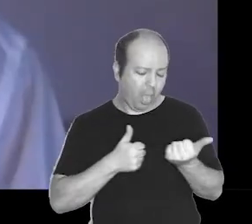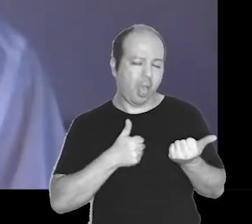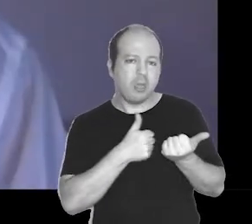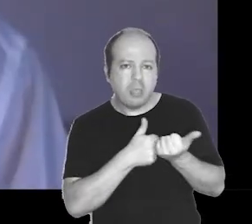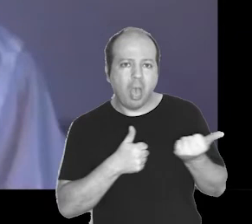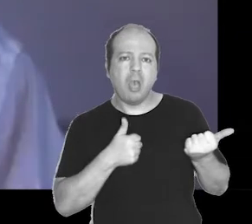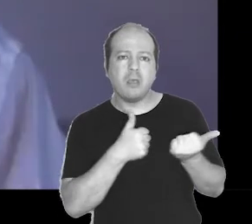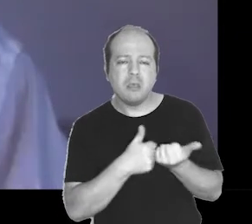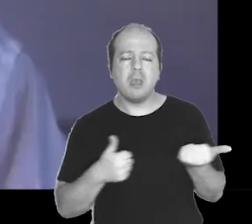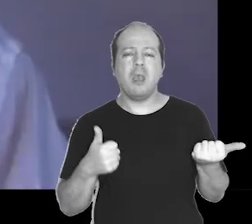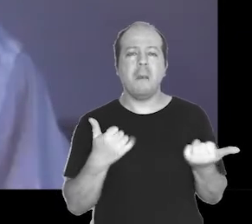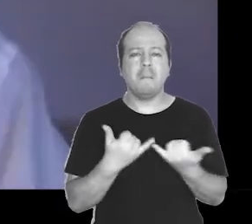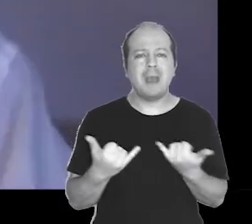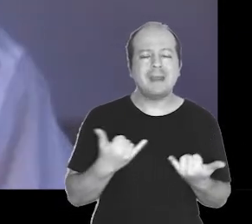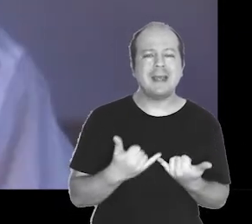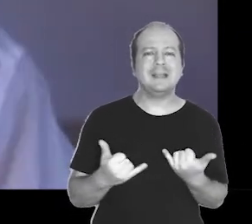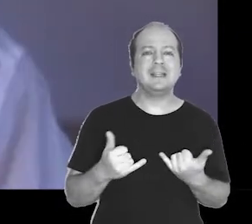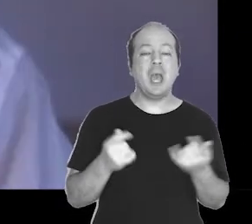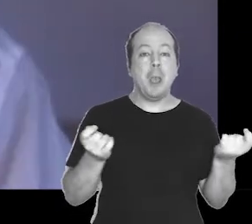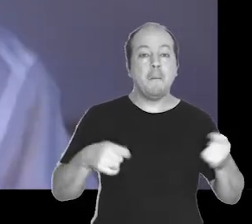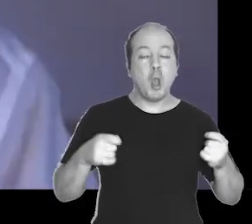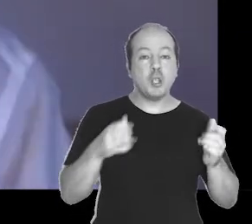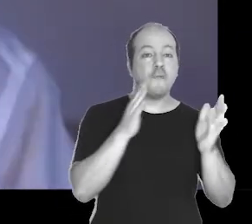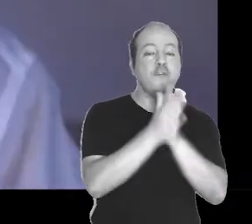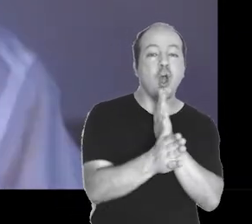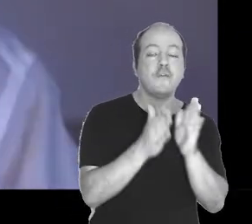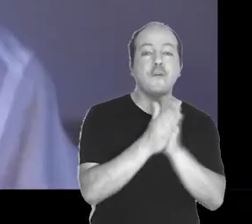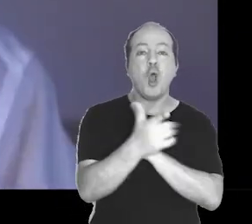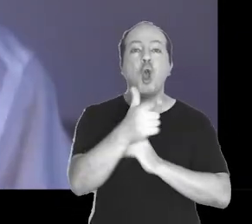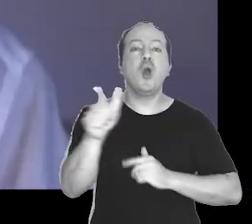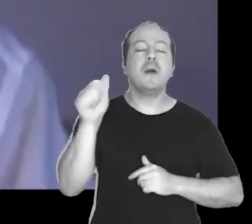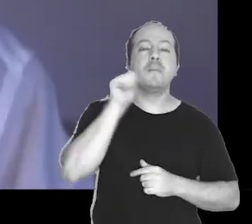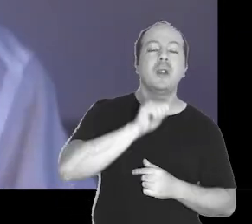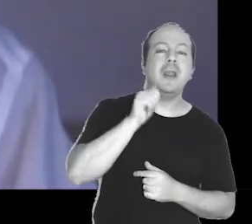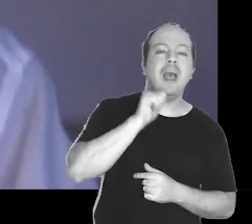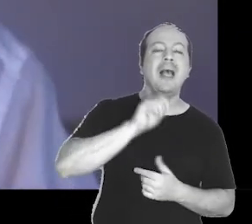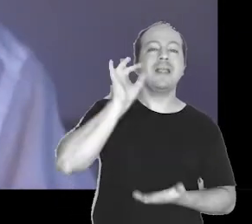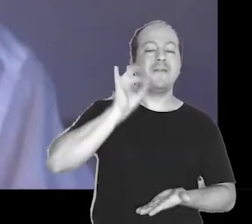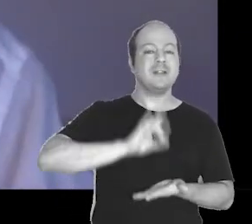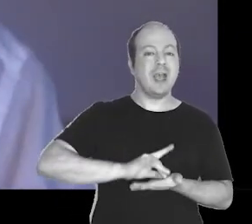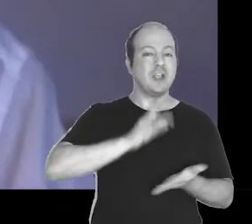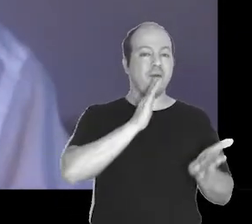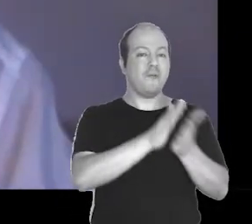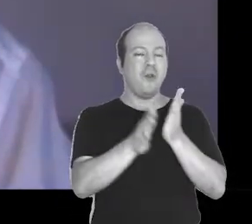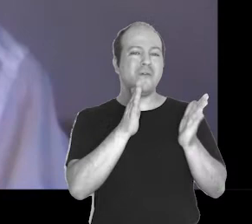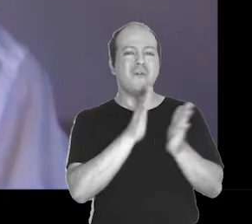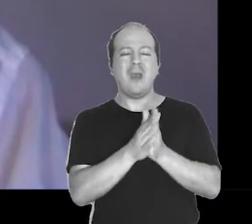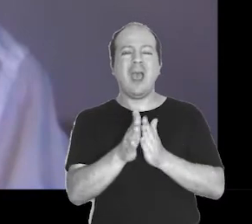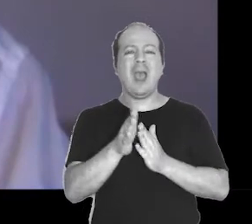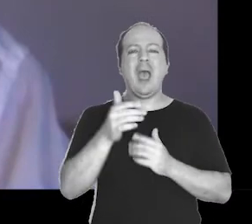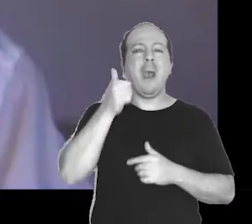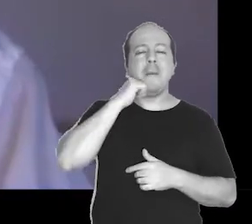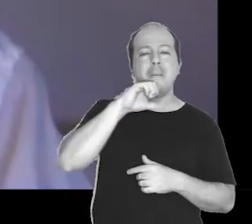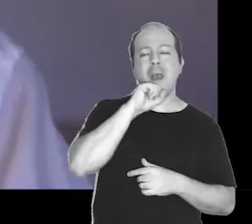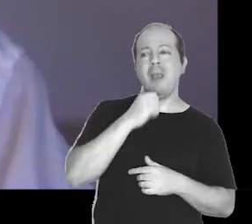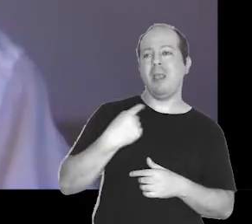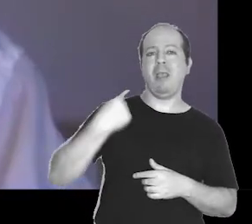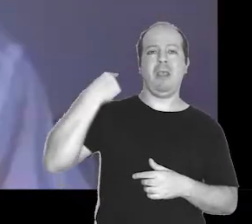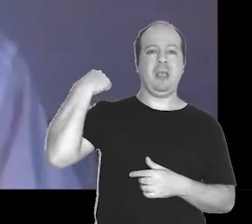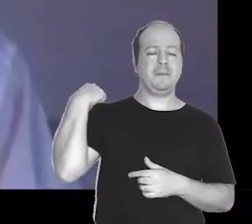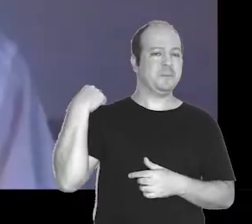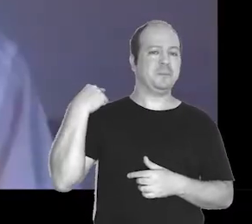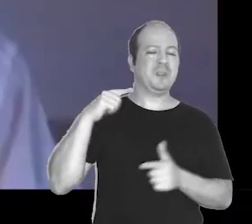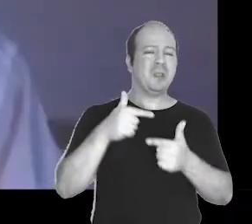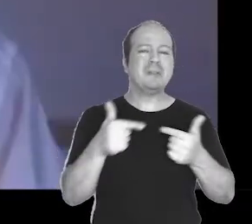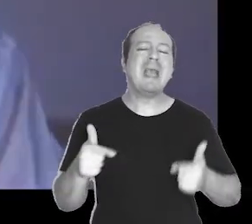substitutivas. Quando você foge de outras mulheres, na verdade, está fugindo da infidelidade à sua mãe. Para